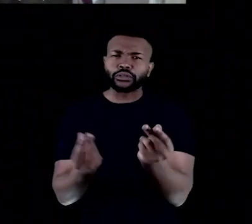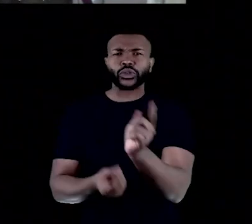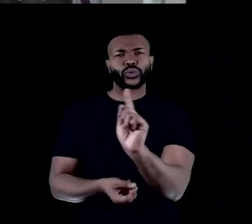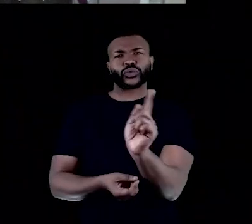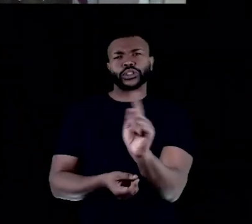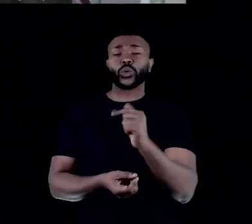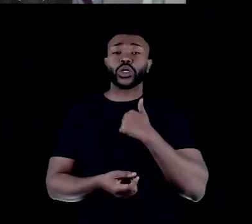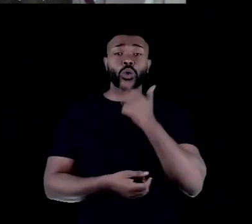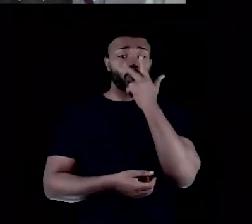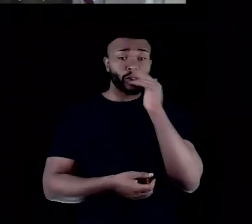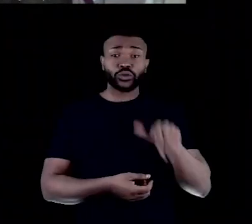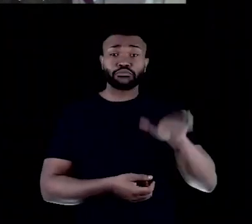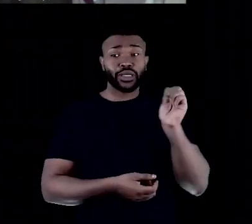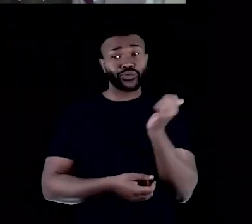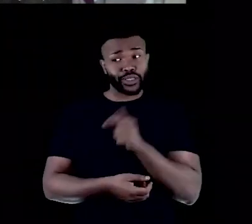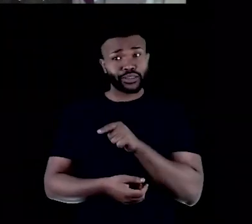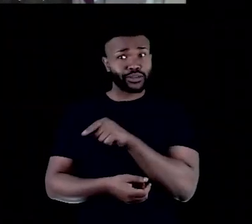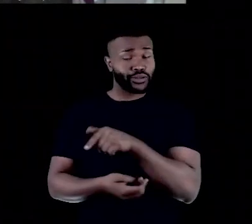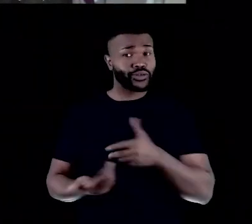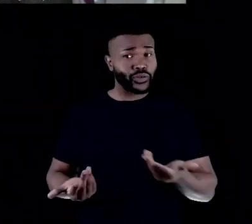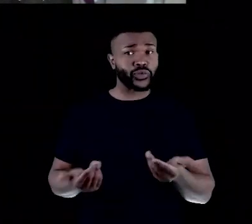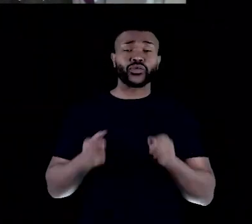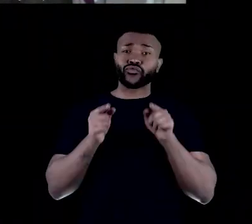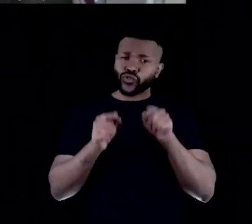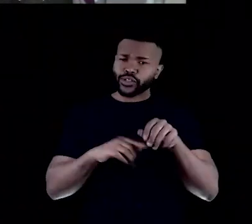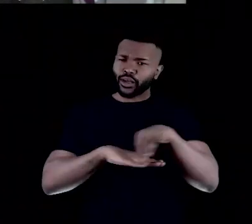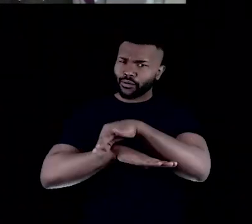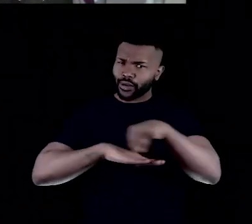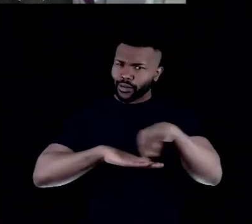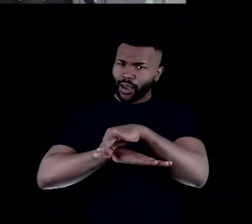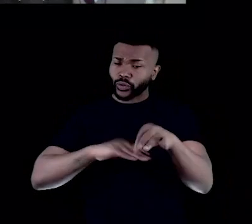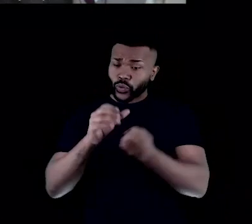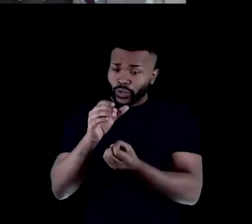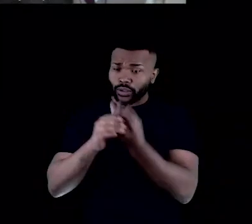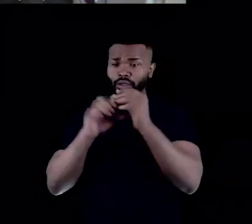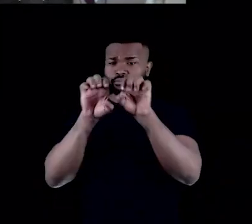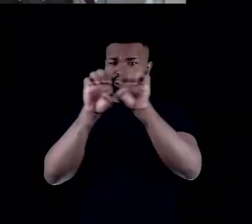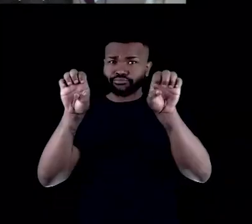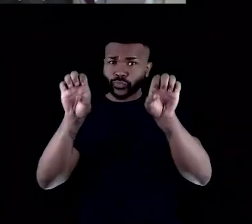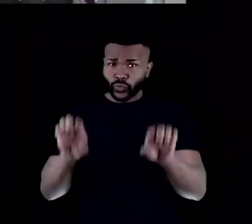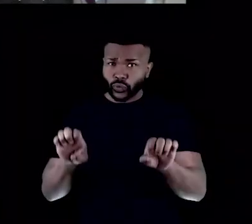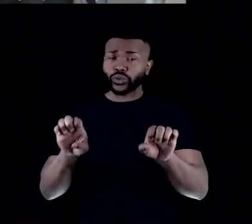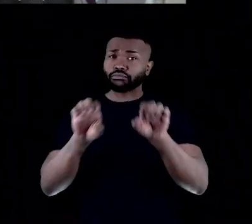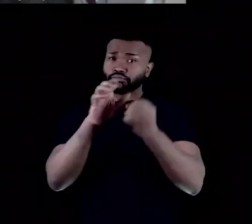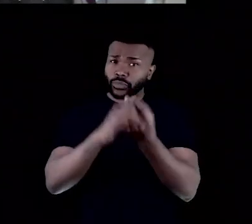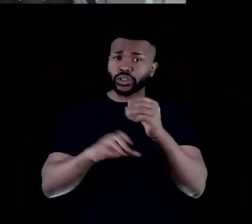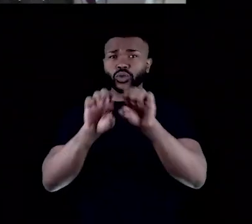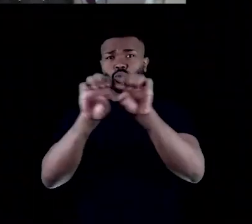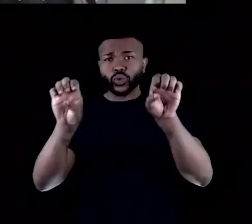sei lá, né? Eu acho que mais do que isso, você é arquiteto, você cria estruturas,